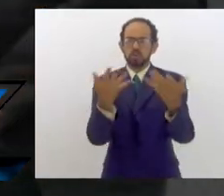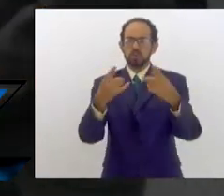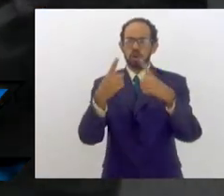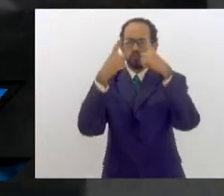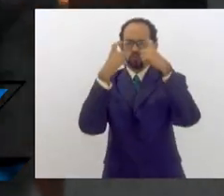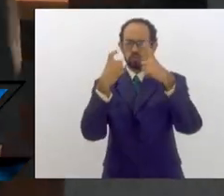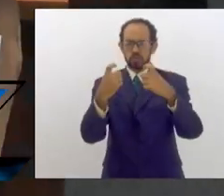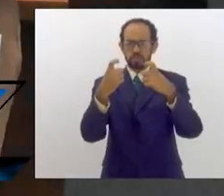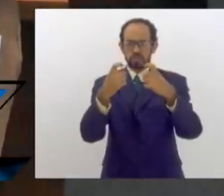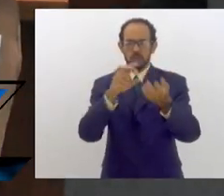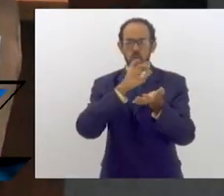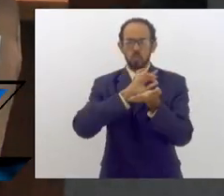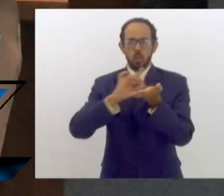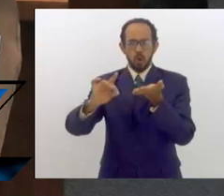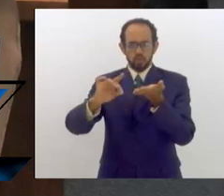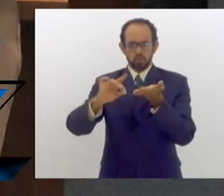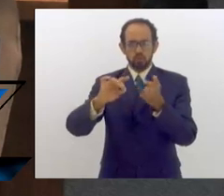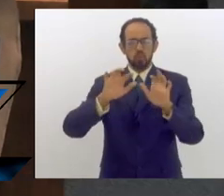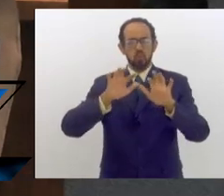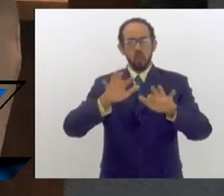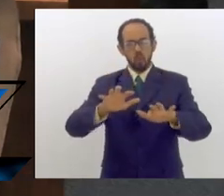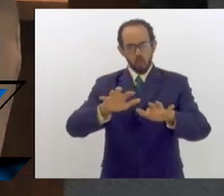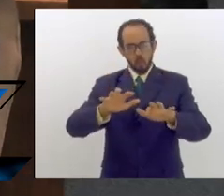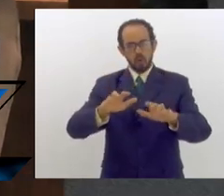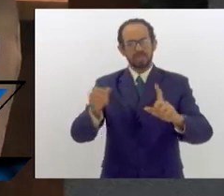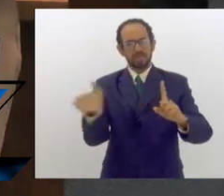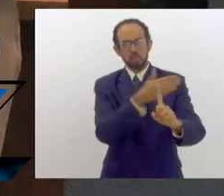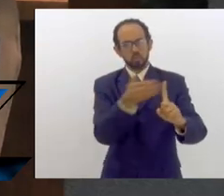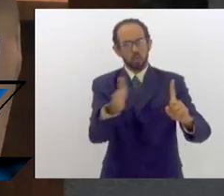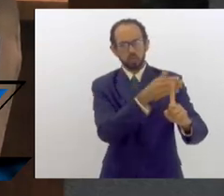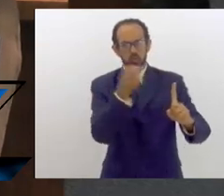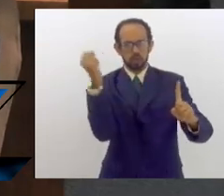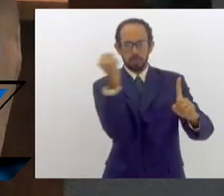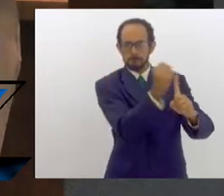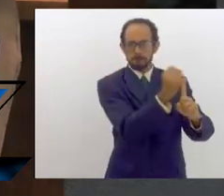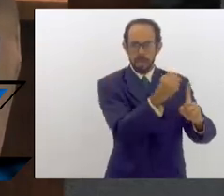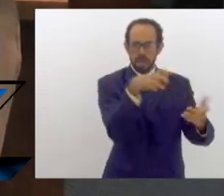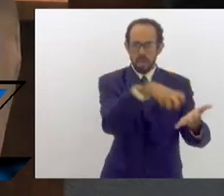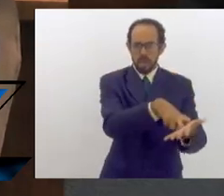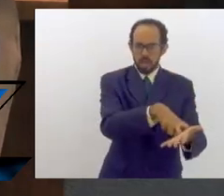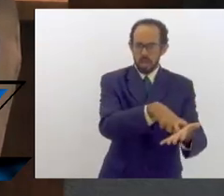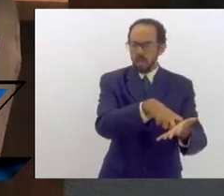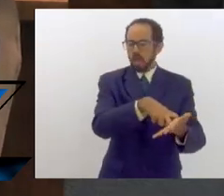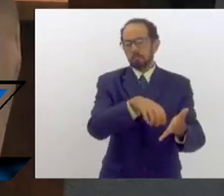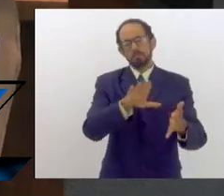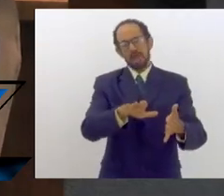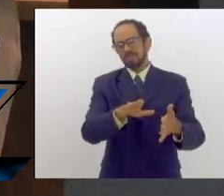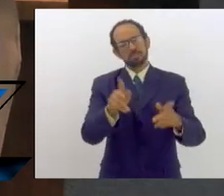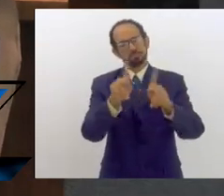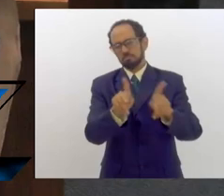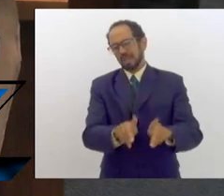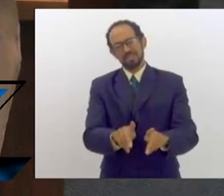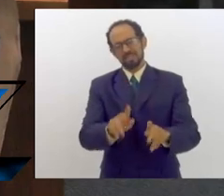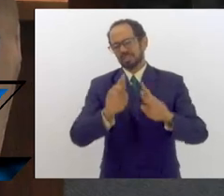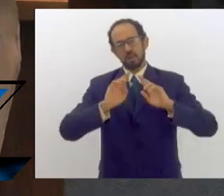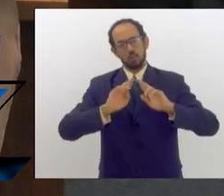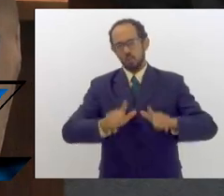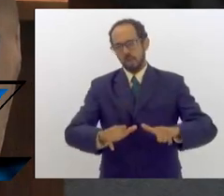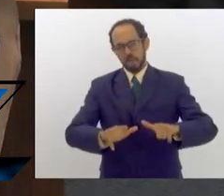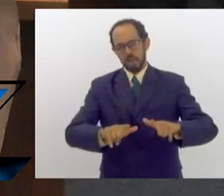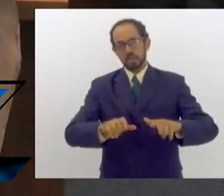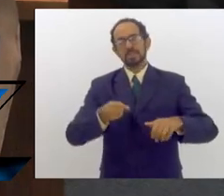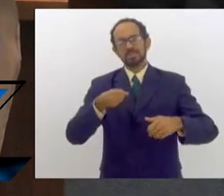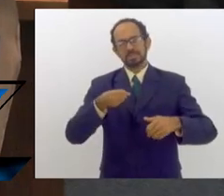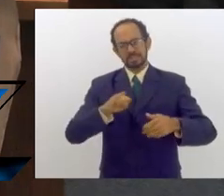o ódio o horror e a tortura tudo menos paz nesse sentido Case